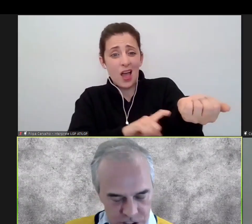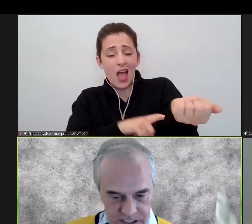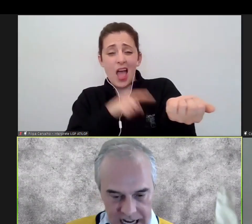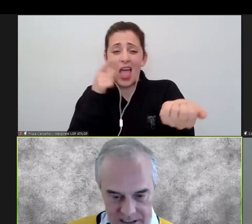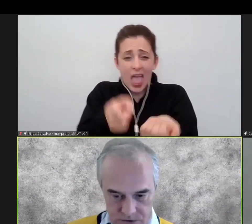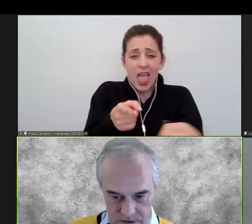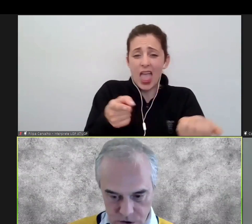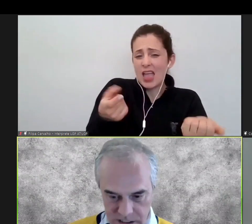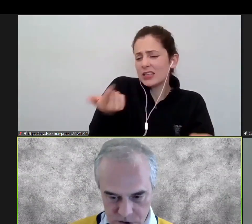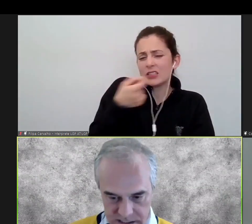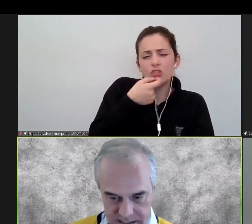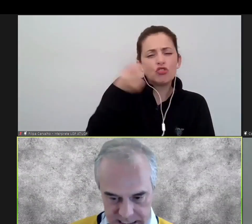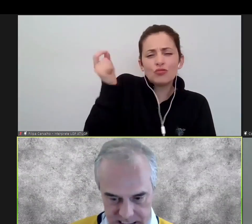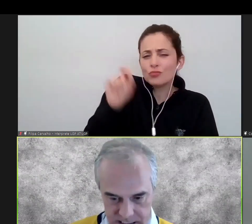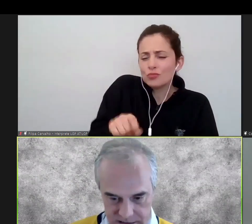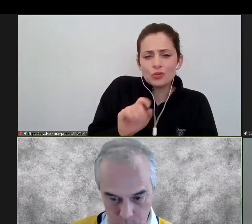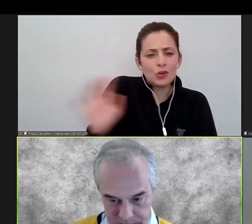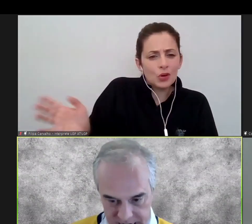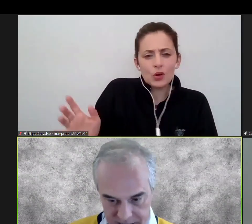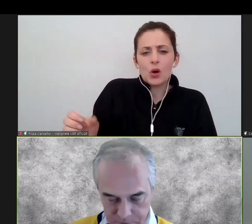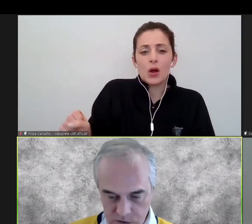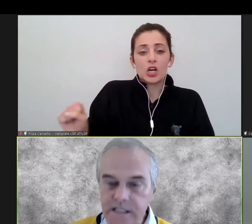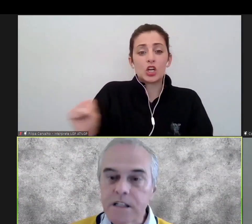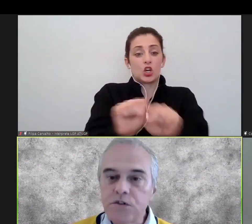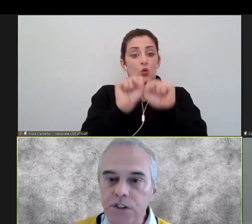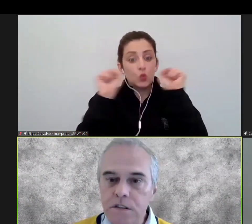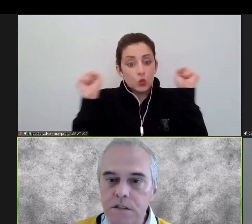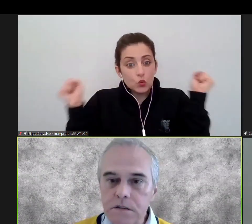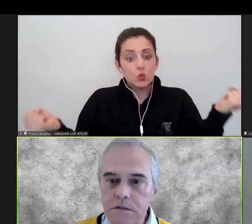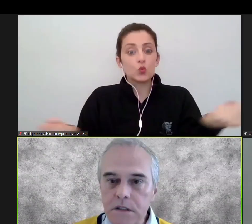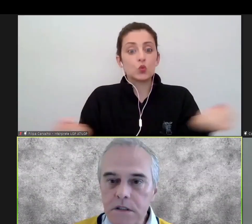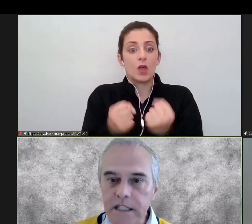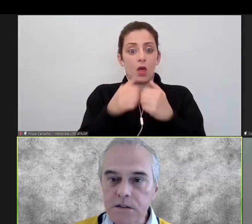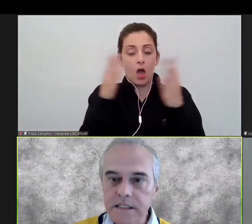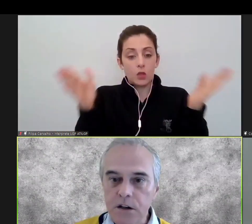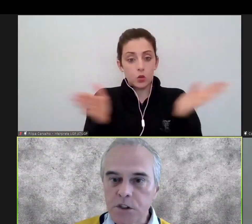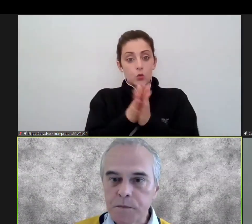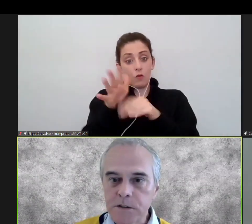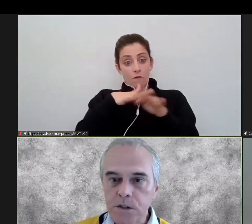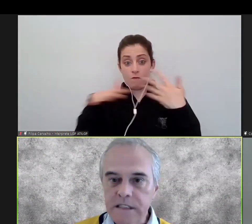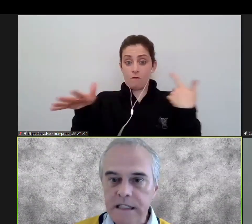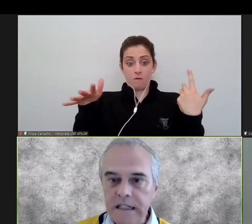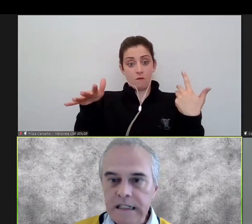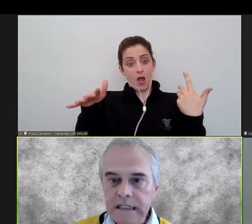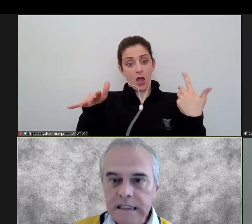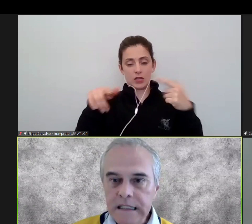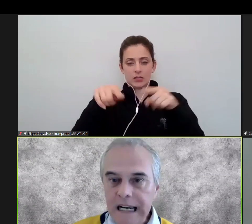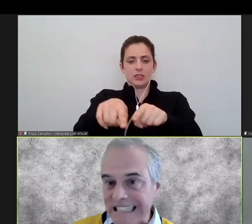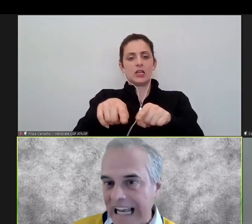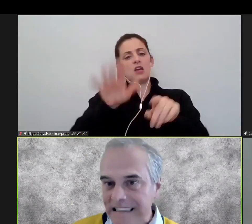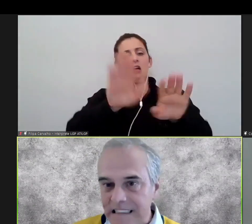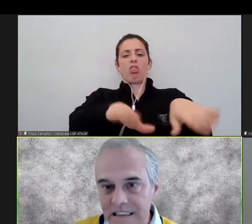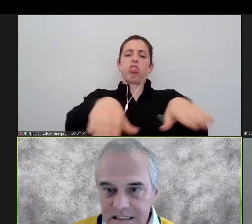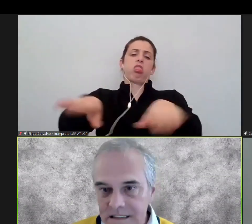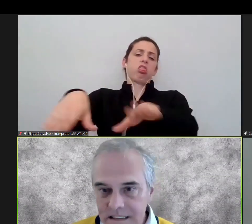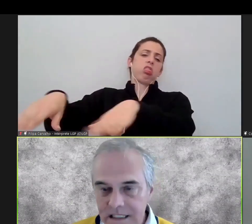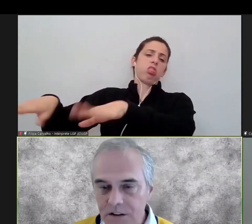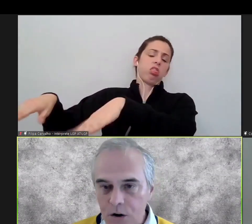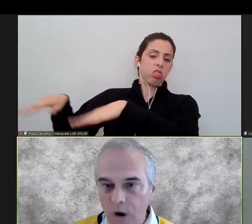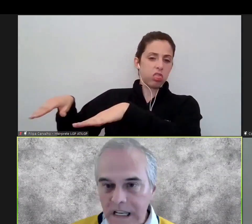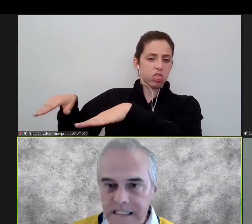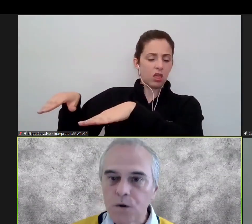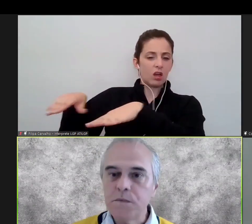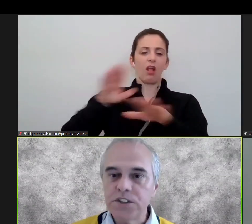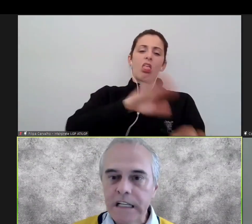todo o Estado e toda a sociedade ela operar em função disso e reduzir algumas pessoas a nada, entendeu?